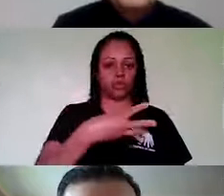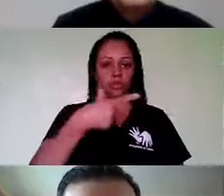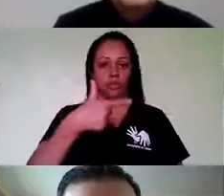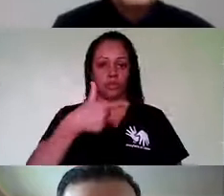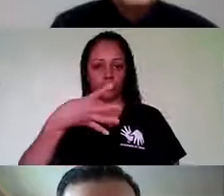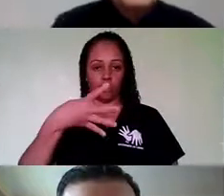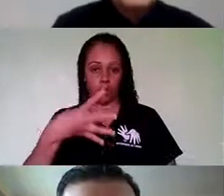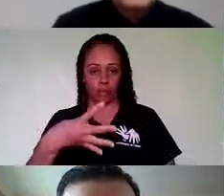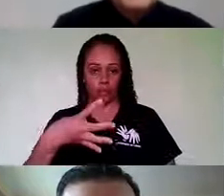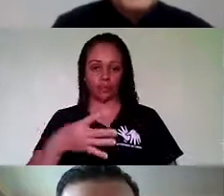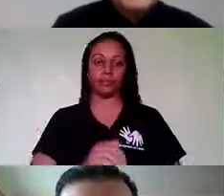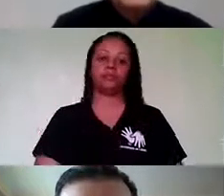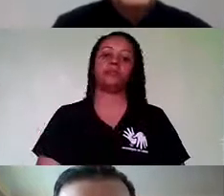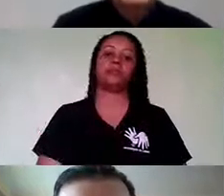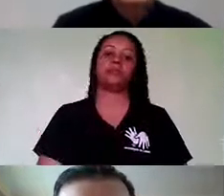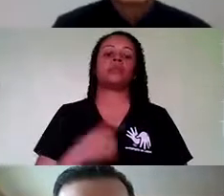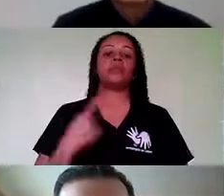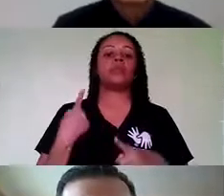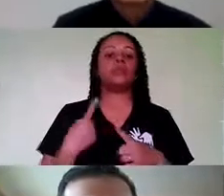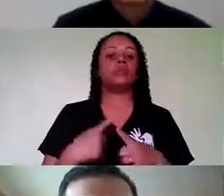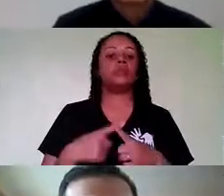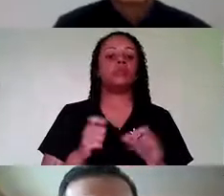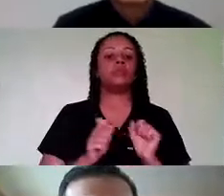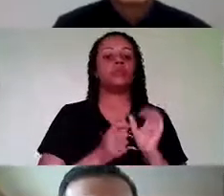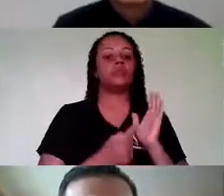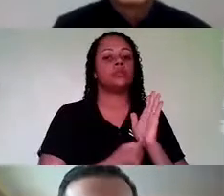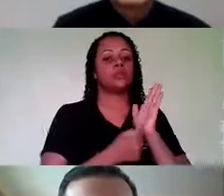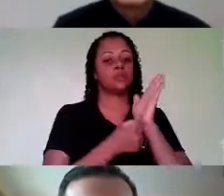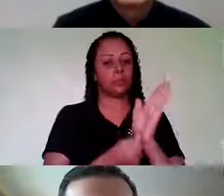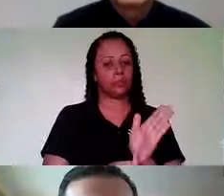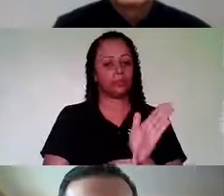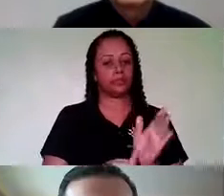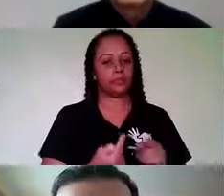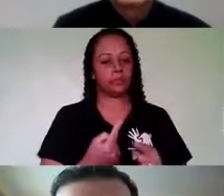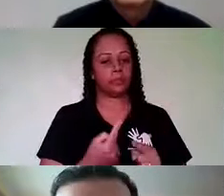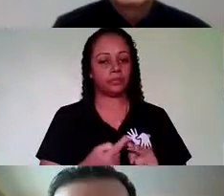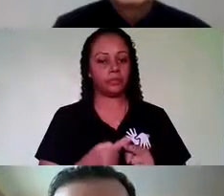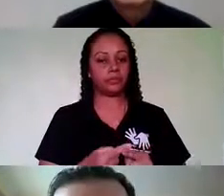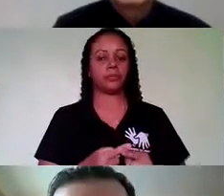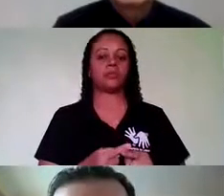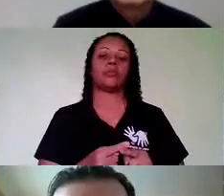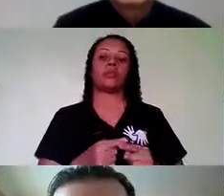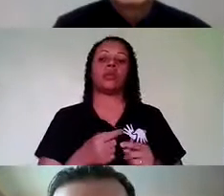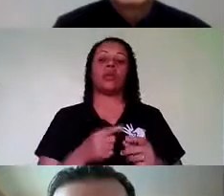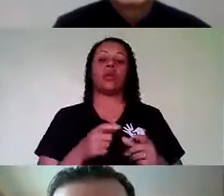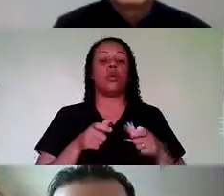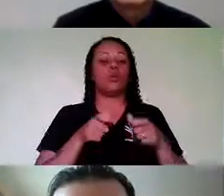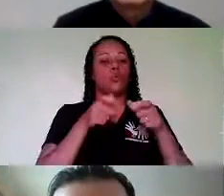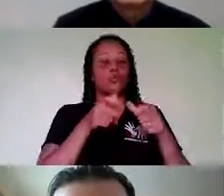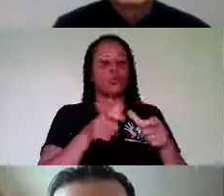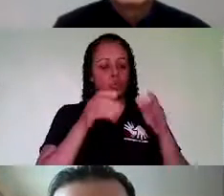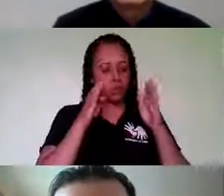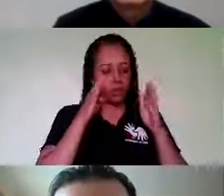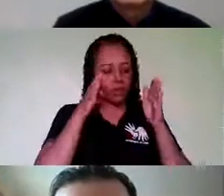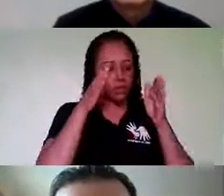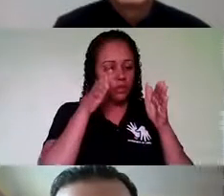Por que eu fiz essa manifestação? Porque, de repente, ficou que o convite foi específico, não para a